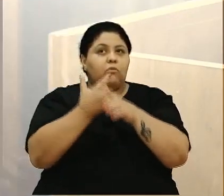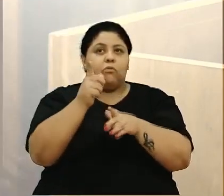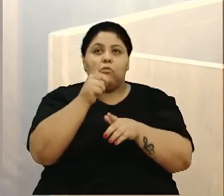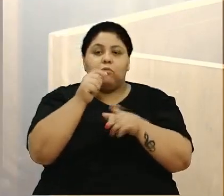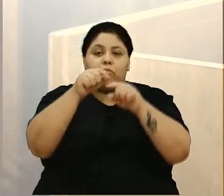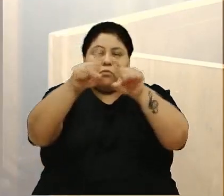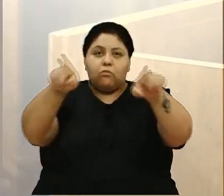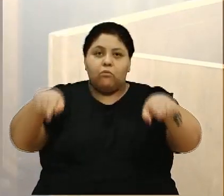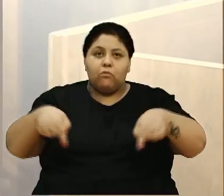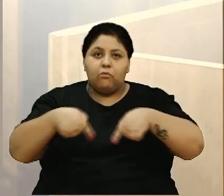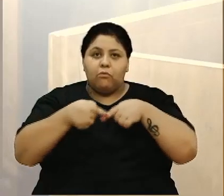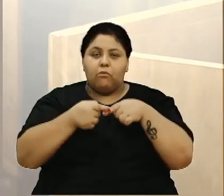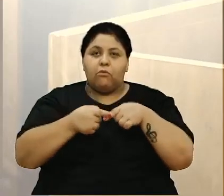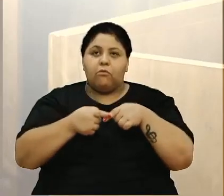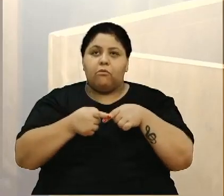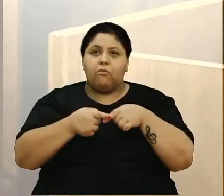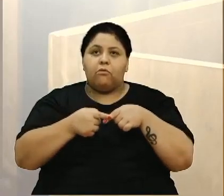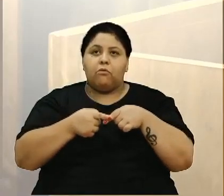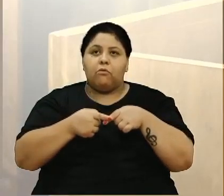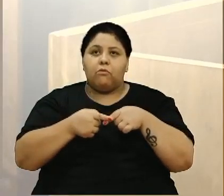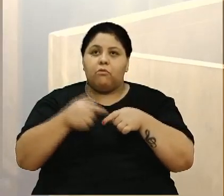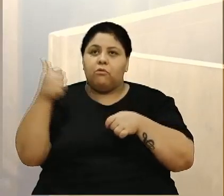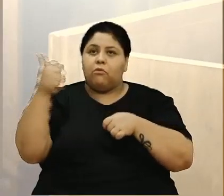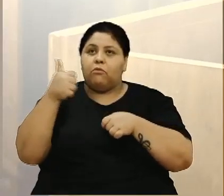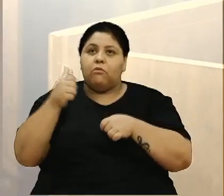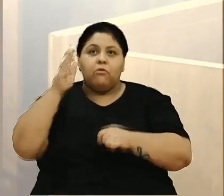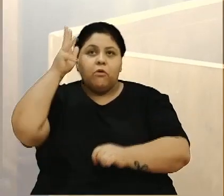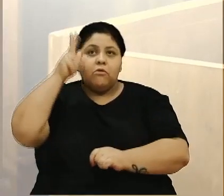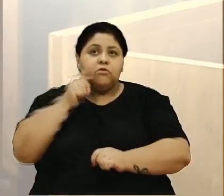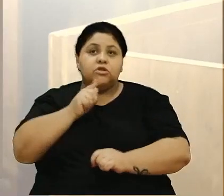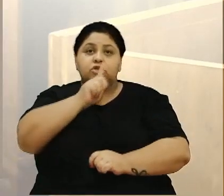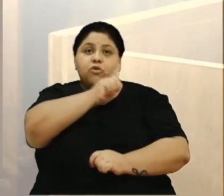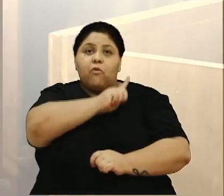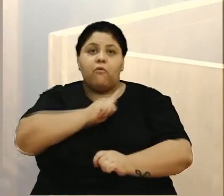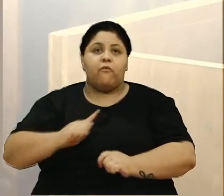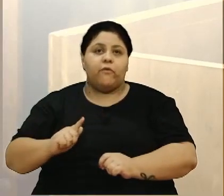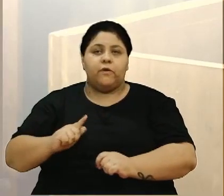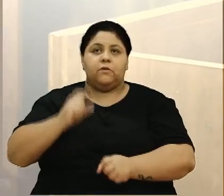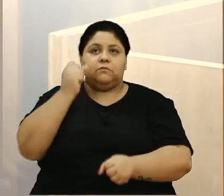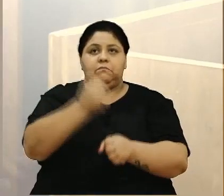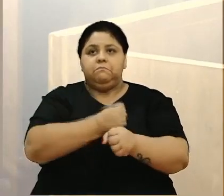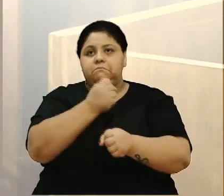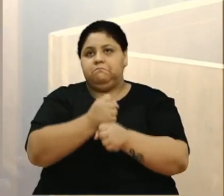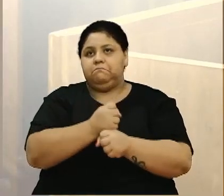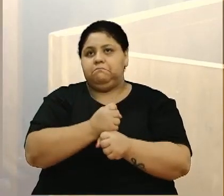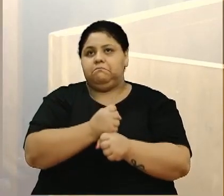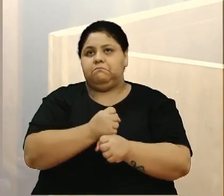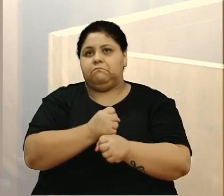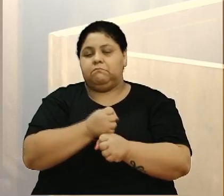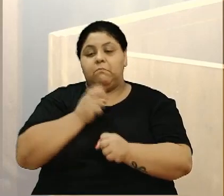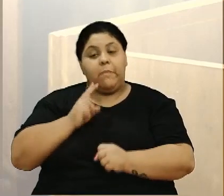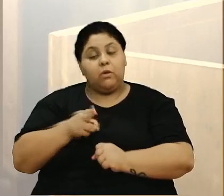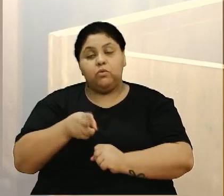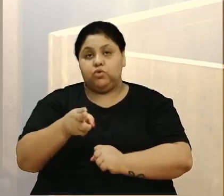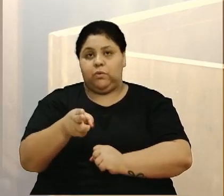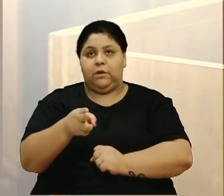e mandado, vereador Felipe, no primeiro dia de governo, essas obras. Para dar